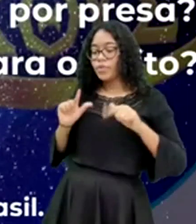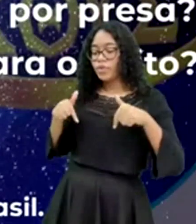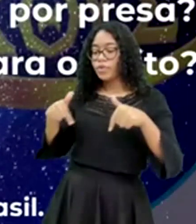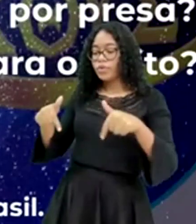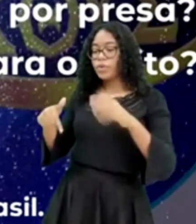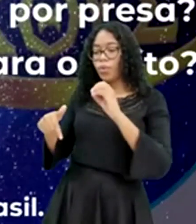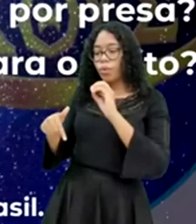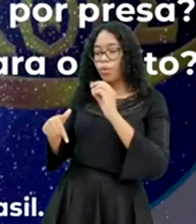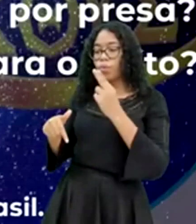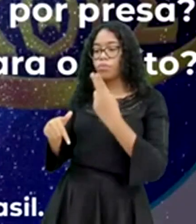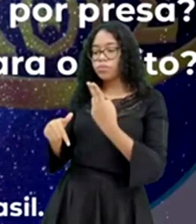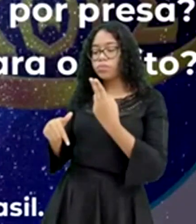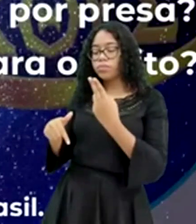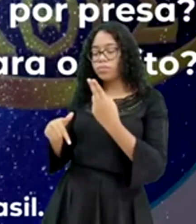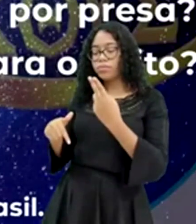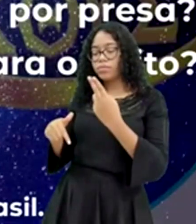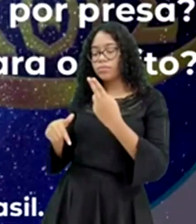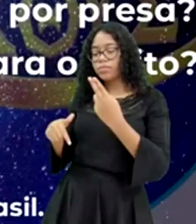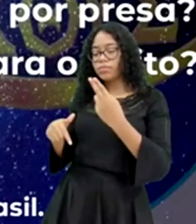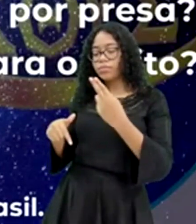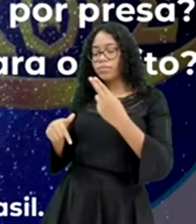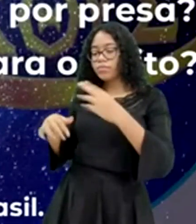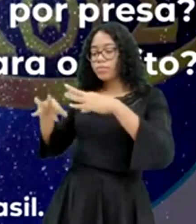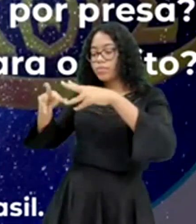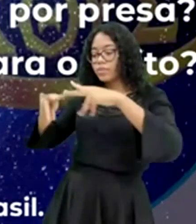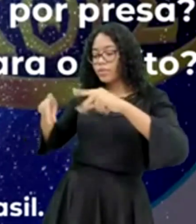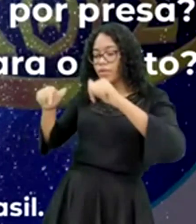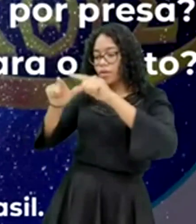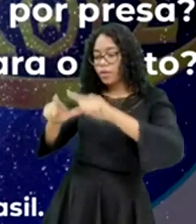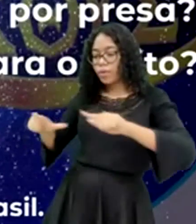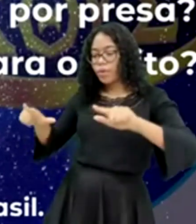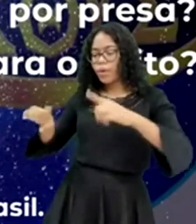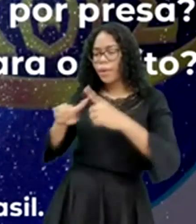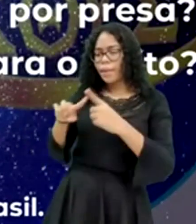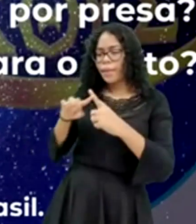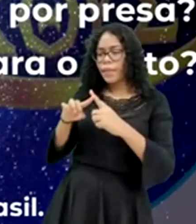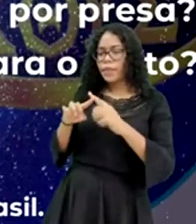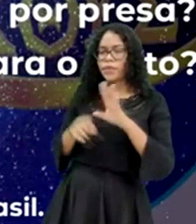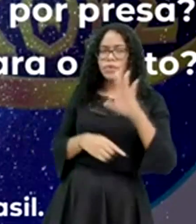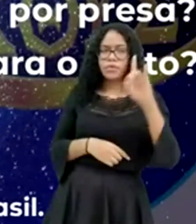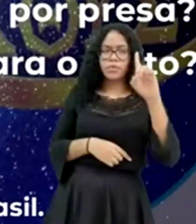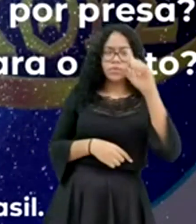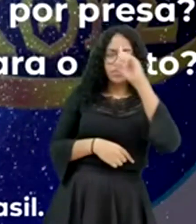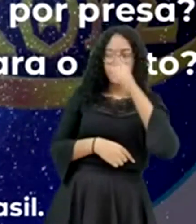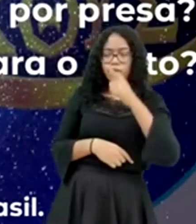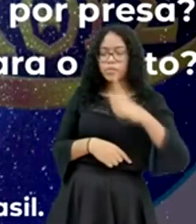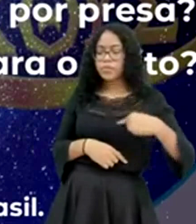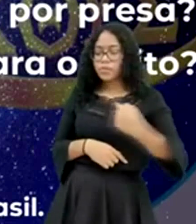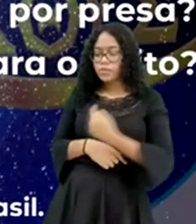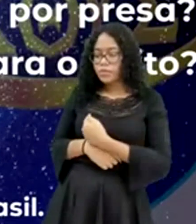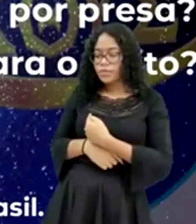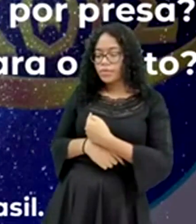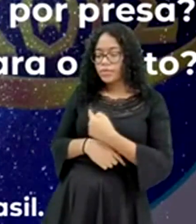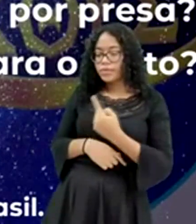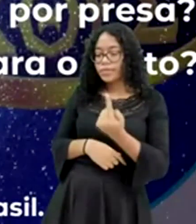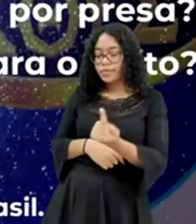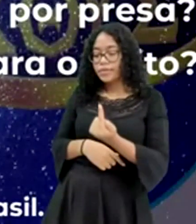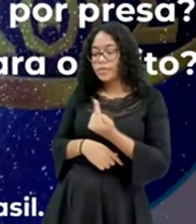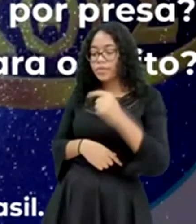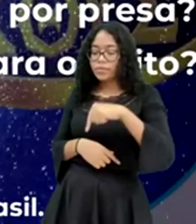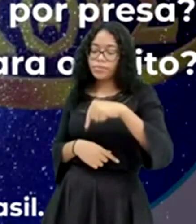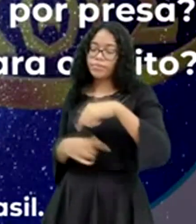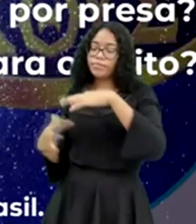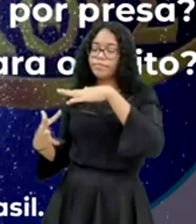deserto. E por que nos traz o Senhor a esta terra, para cairmos à espada, e para